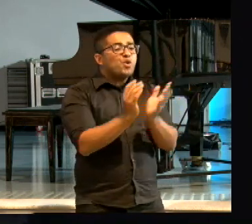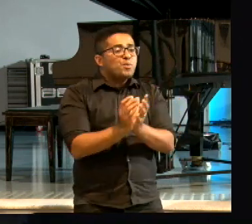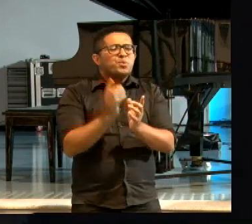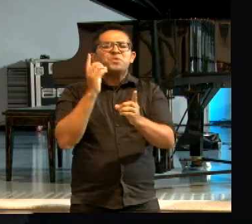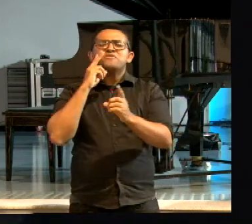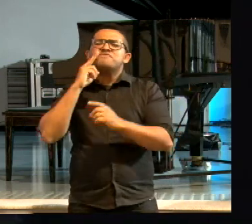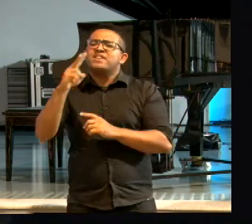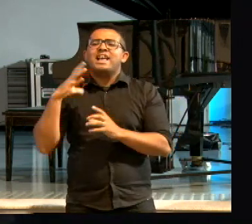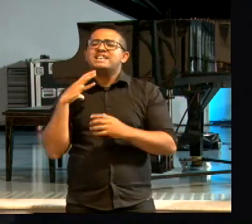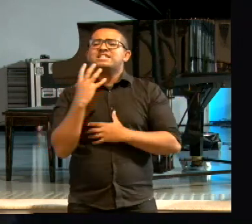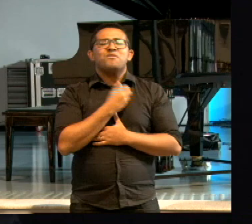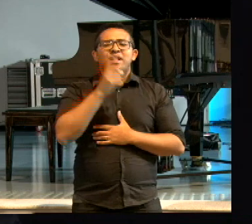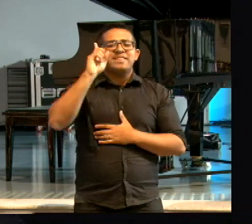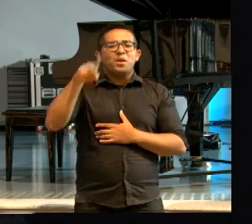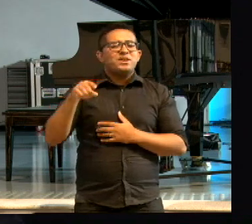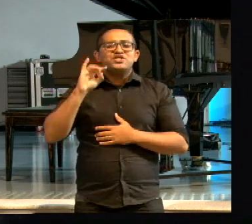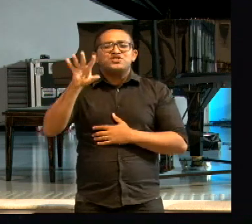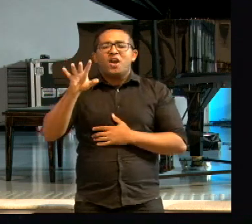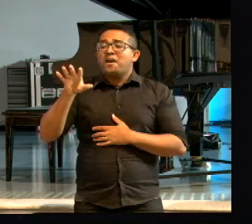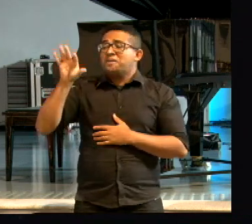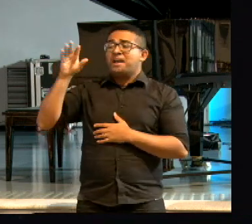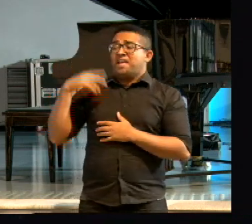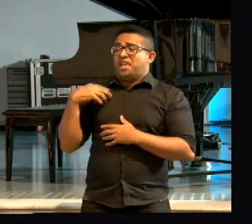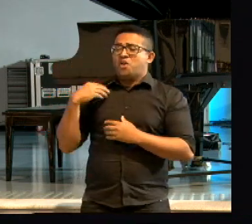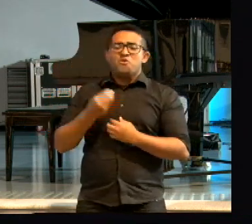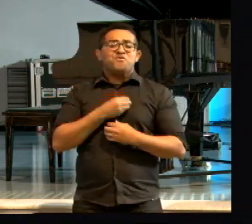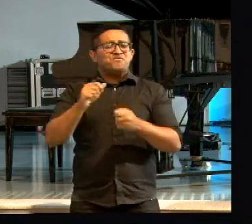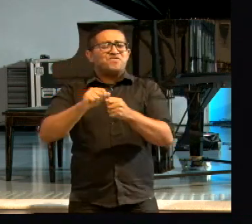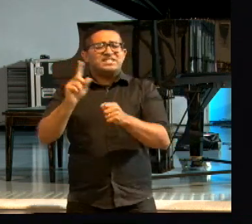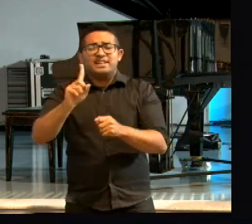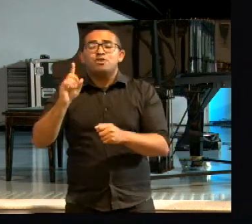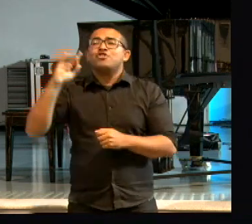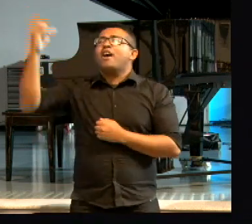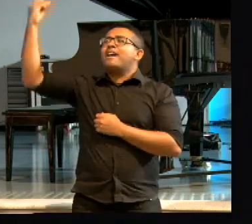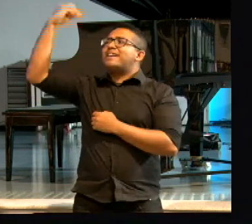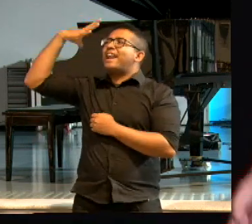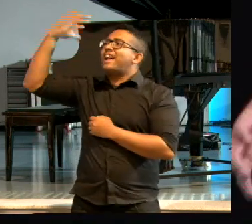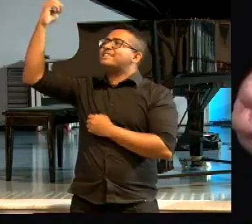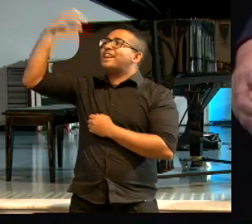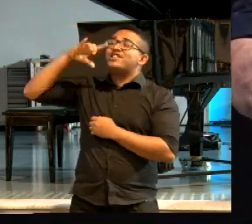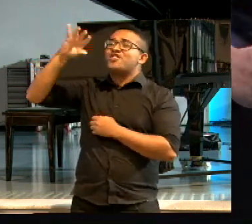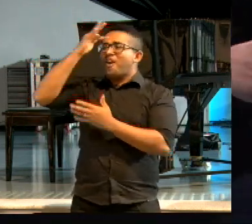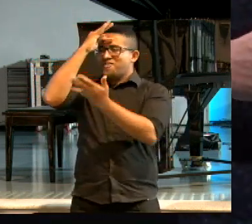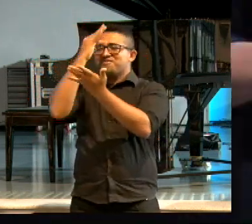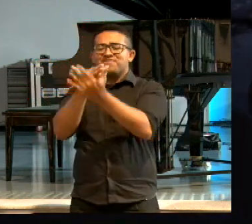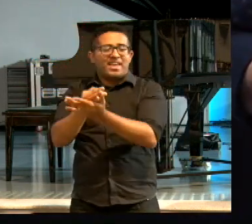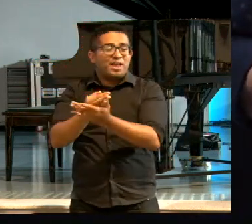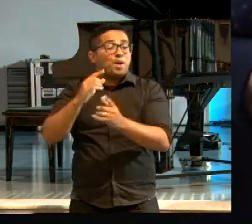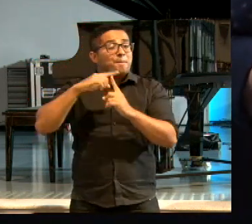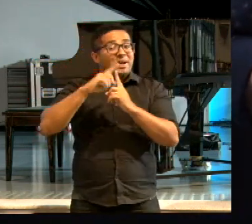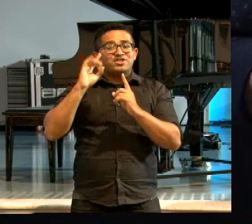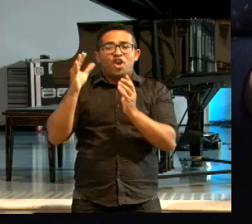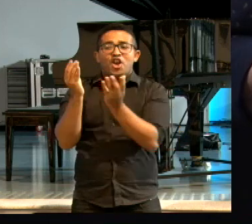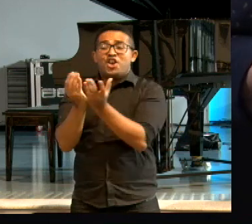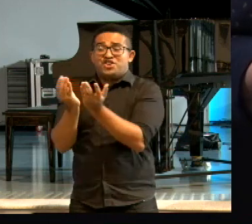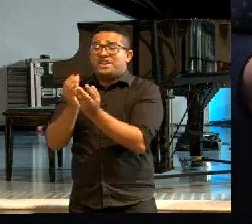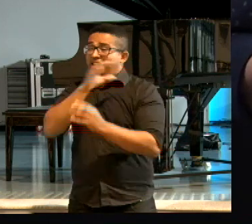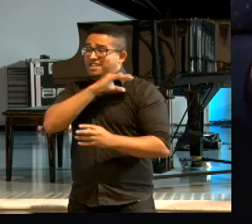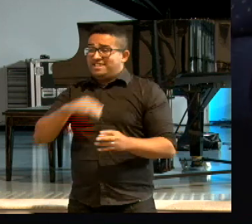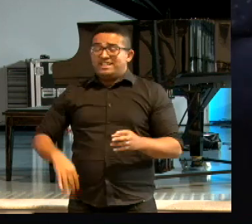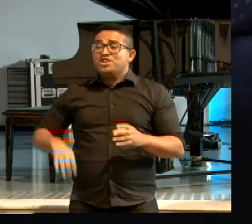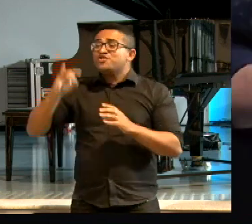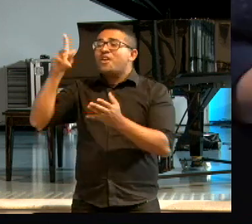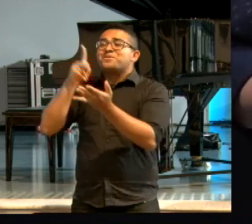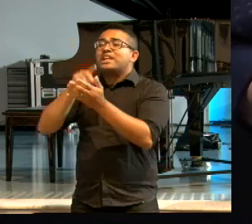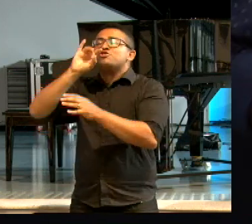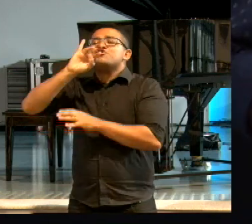não é, nunca foi, nunca será por obras. Ela é uma manifestação da graça que se recebe pela fé. Mas eles cristalizaram em torno daquela verdade, quase